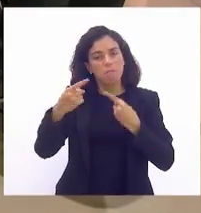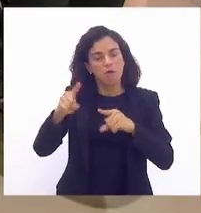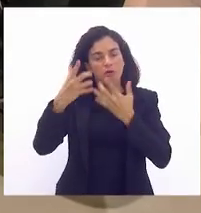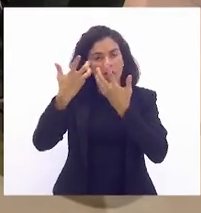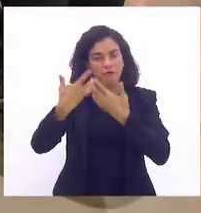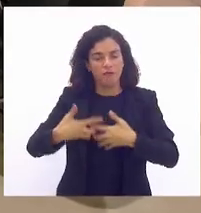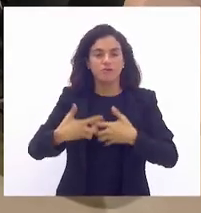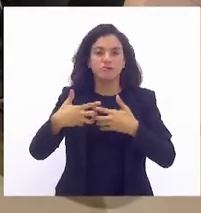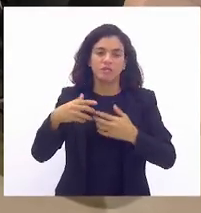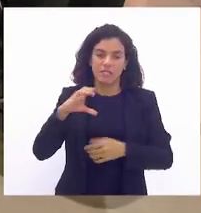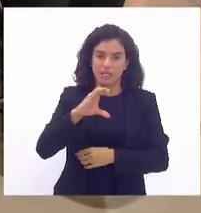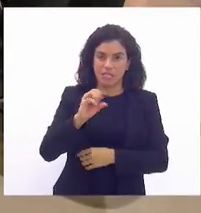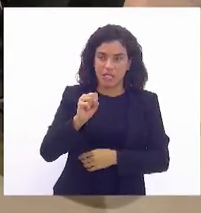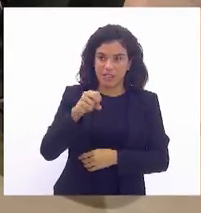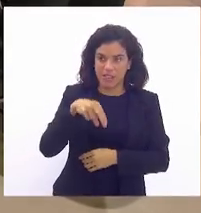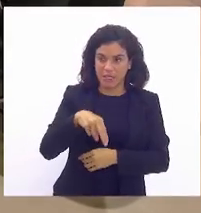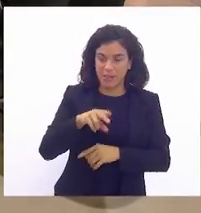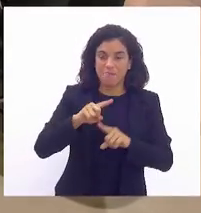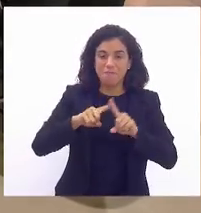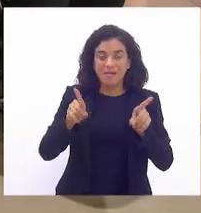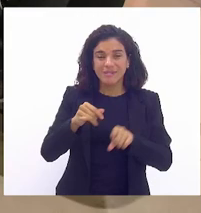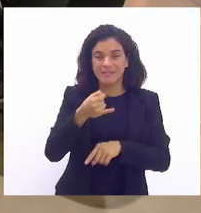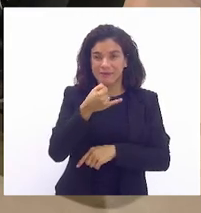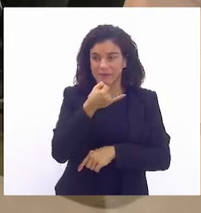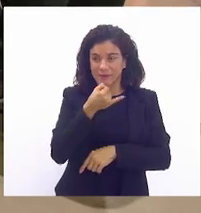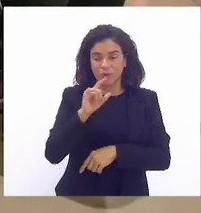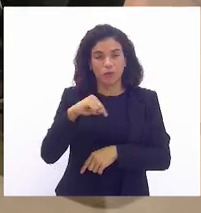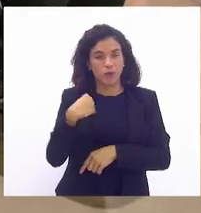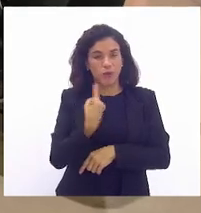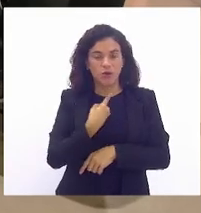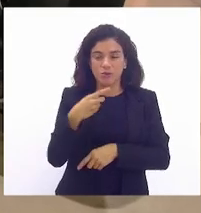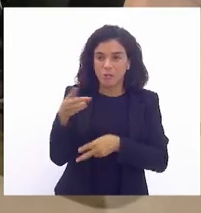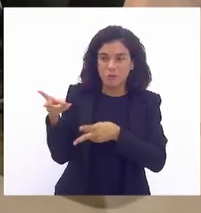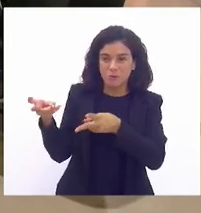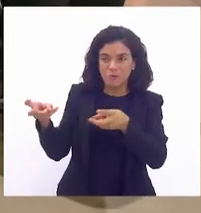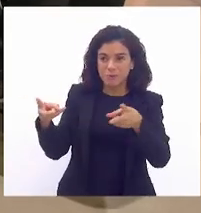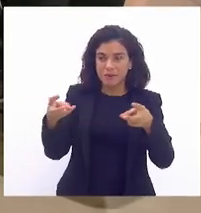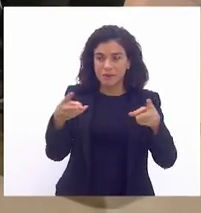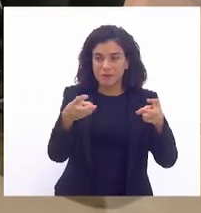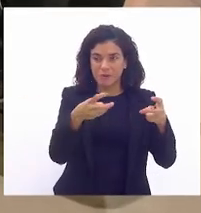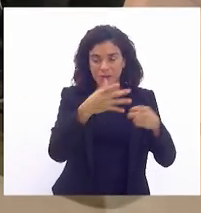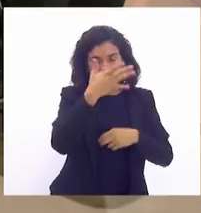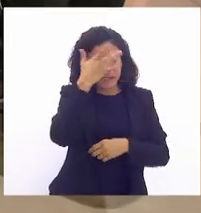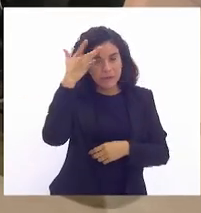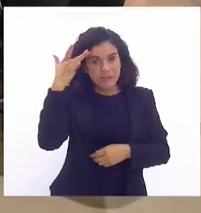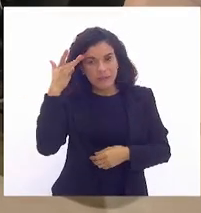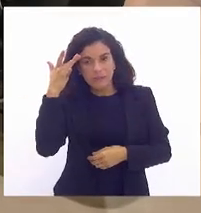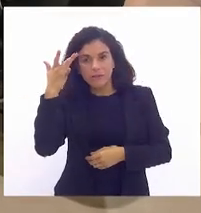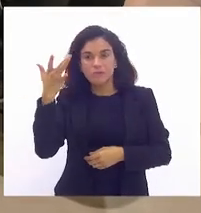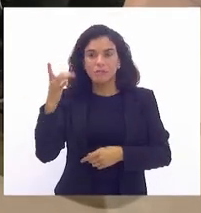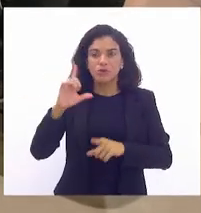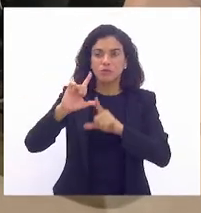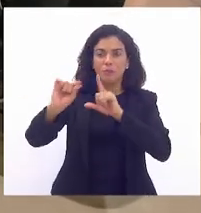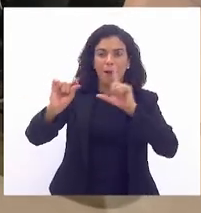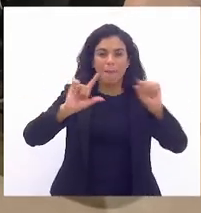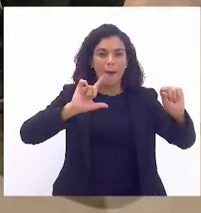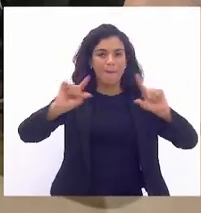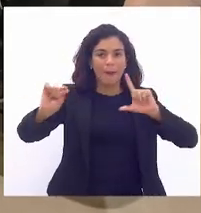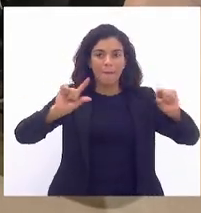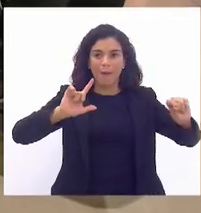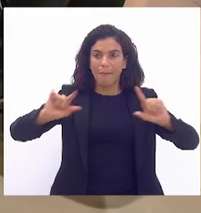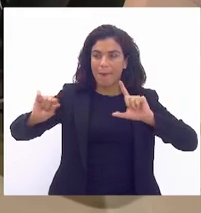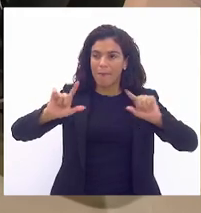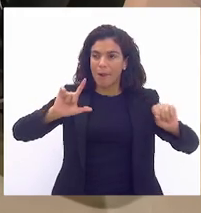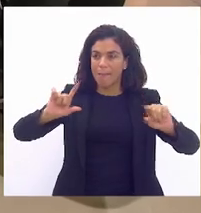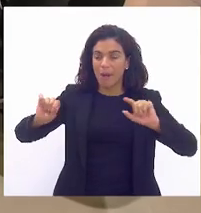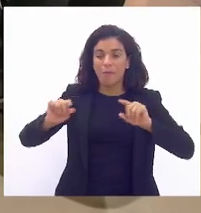CSN. Mas, infelizmente, o que a gente está vendo, as pessoas estão indo embora